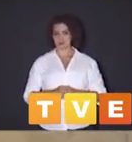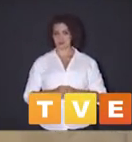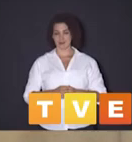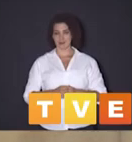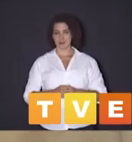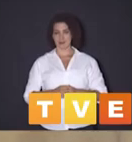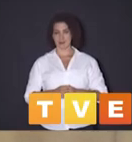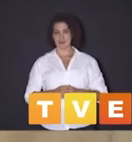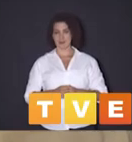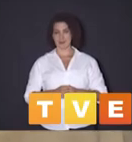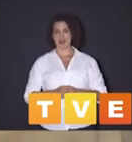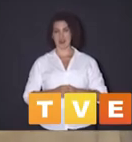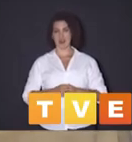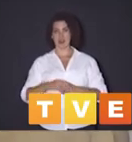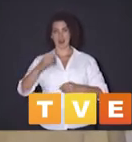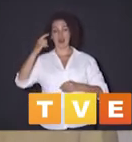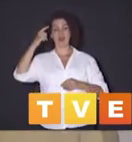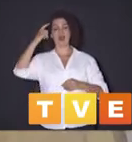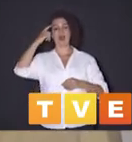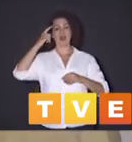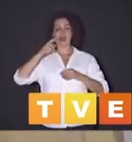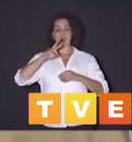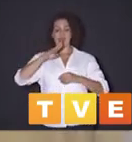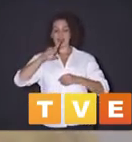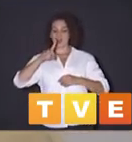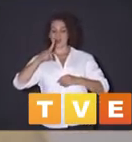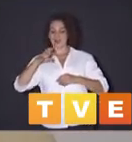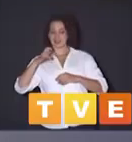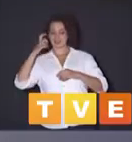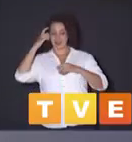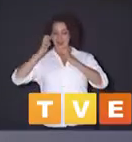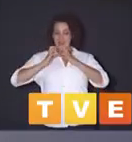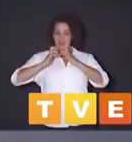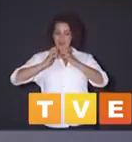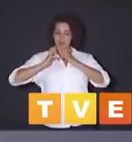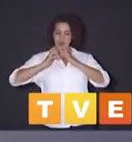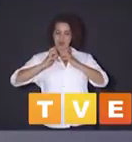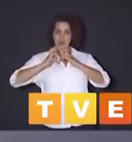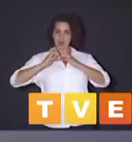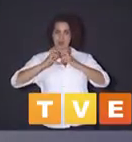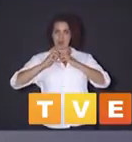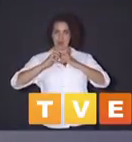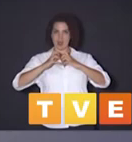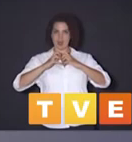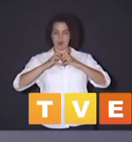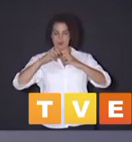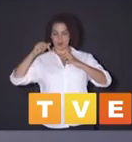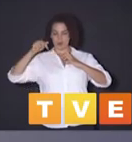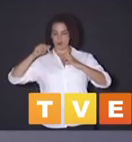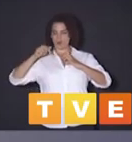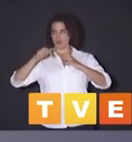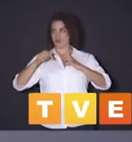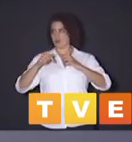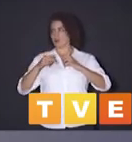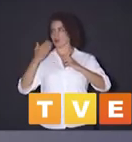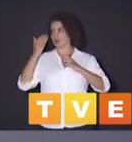acontece com essas redes neurais agente federal é um sistema que simula o funcionamento do